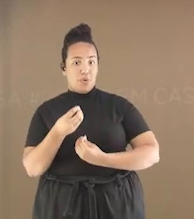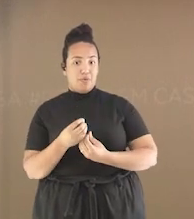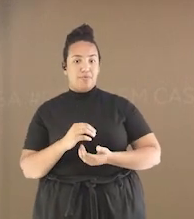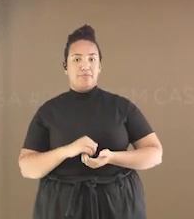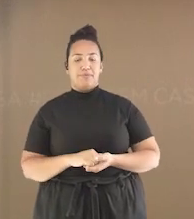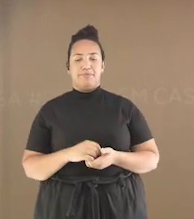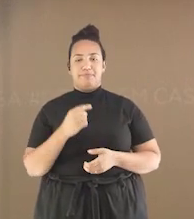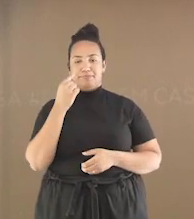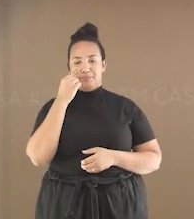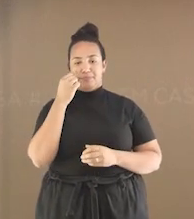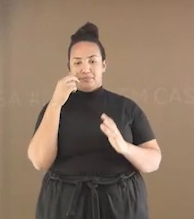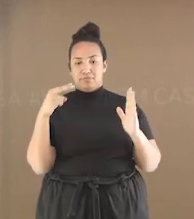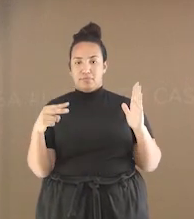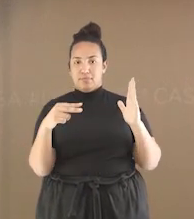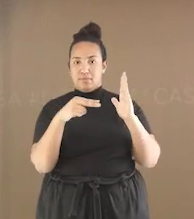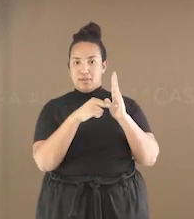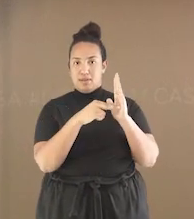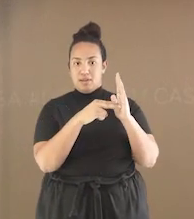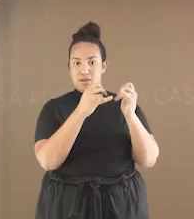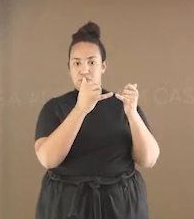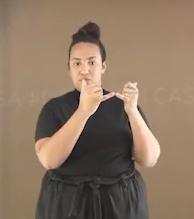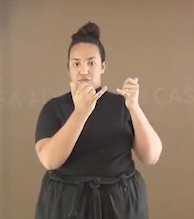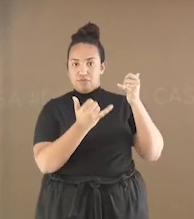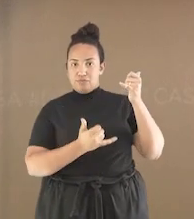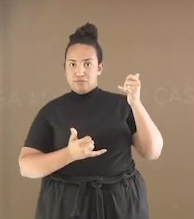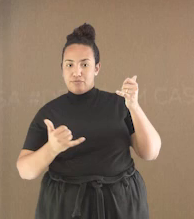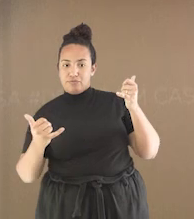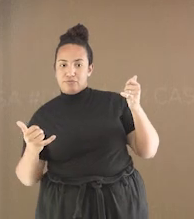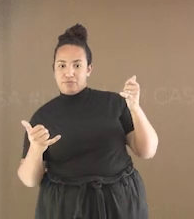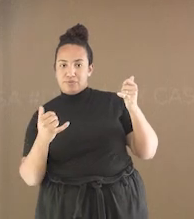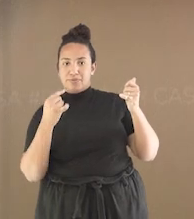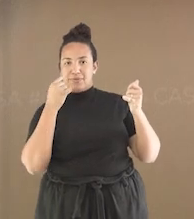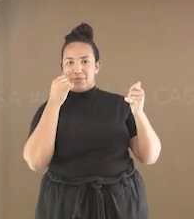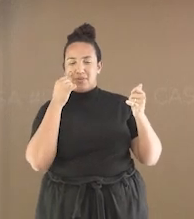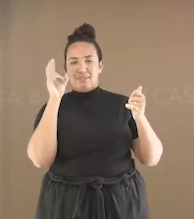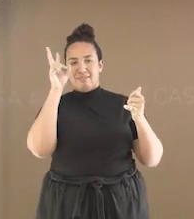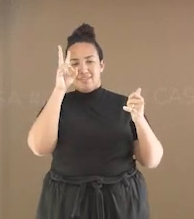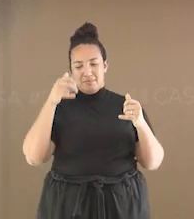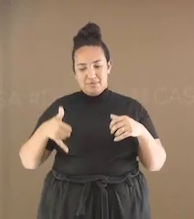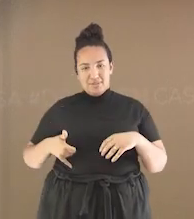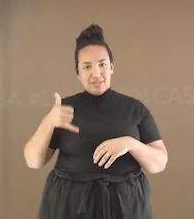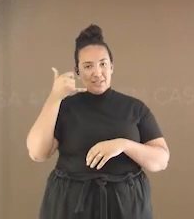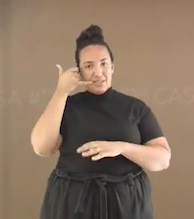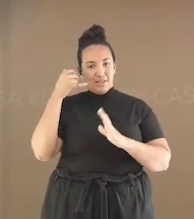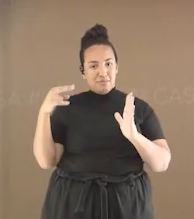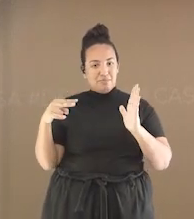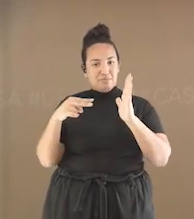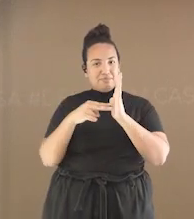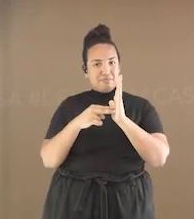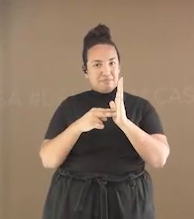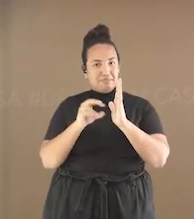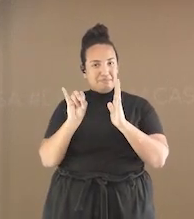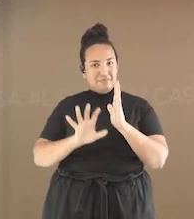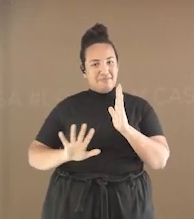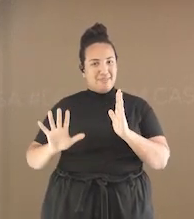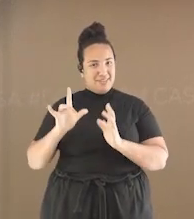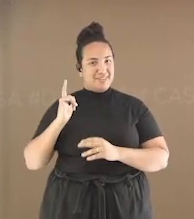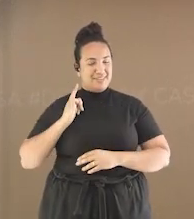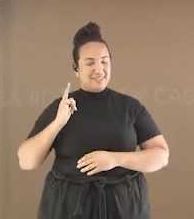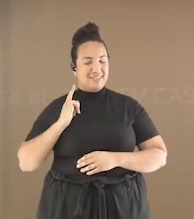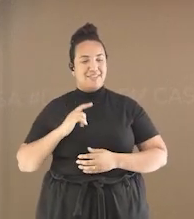nós temos então o fio do carregador, aqui a tomada e aqui esse sinal aqui que aparece lá no celular, quando algo está sendo